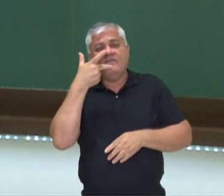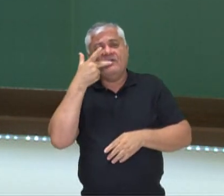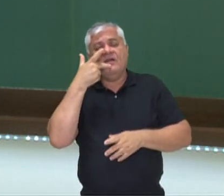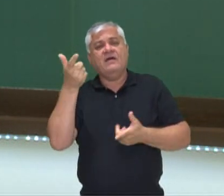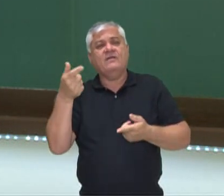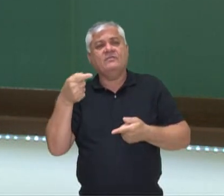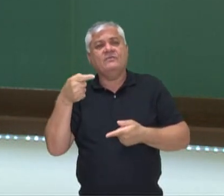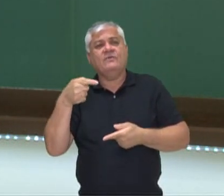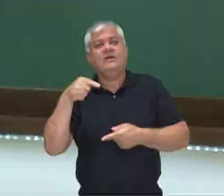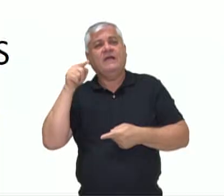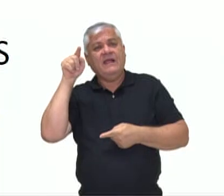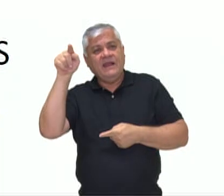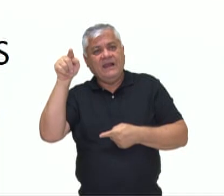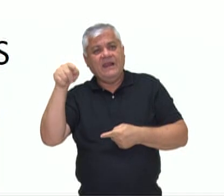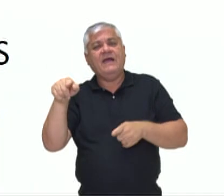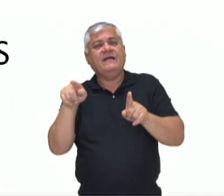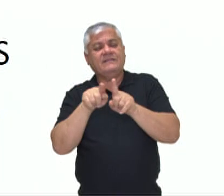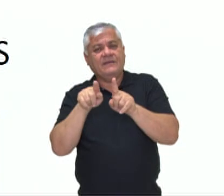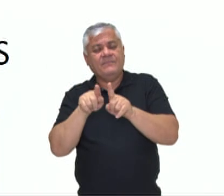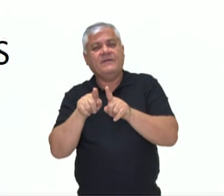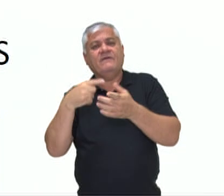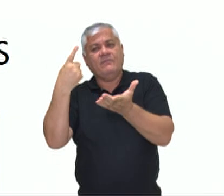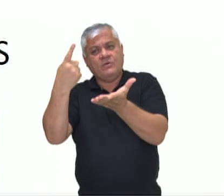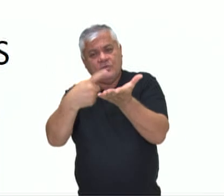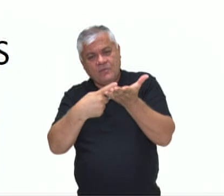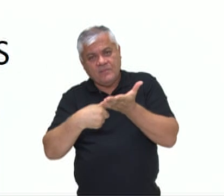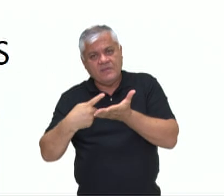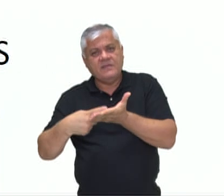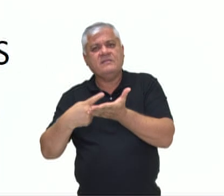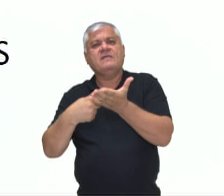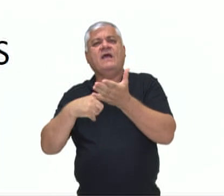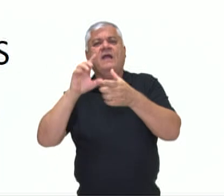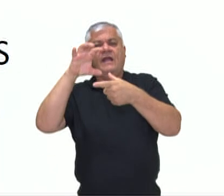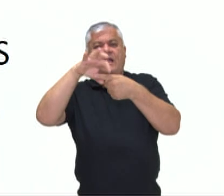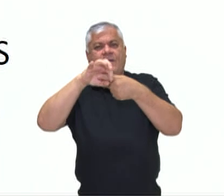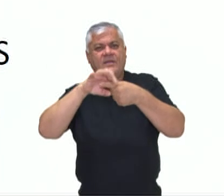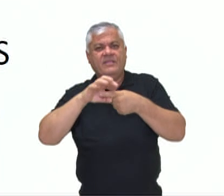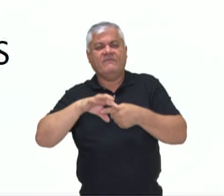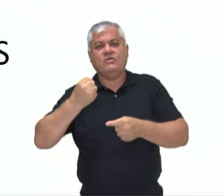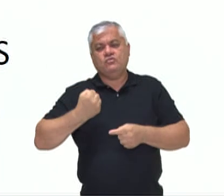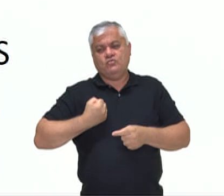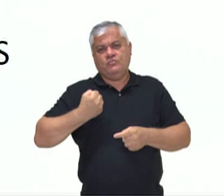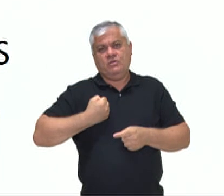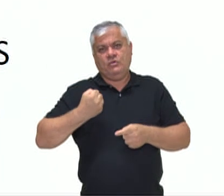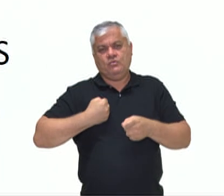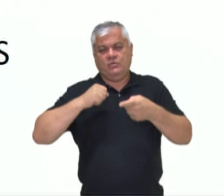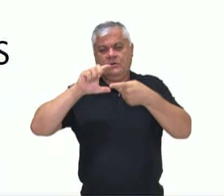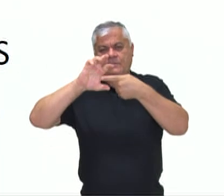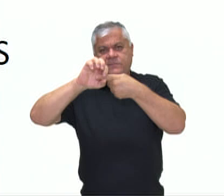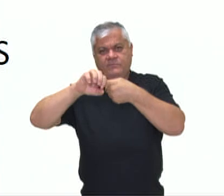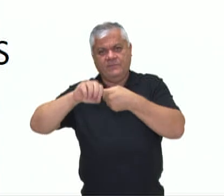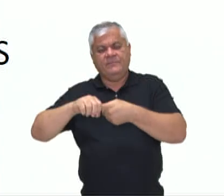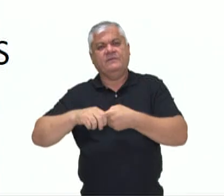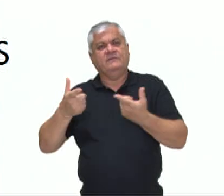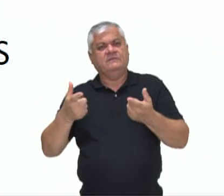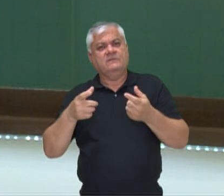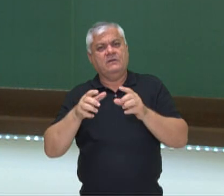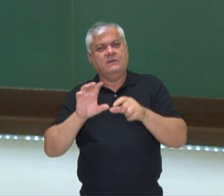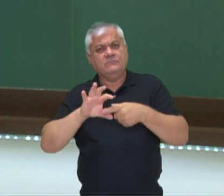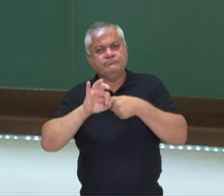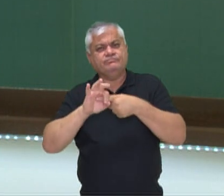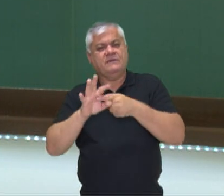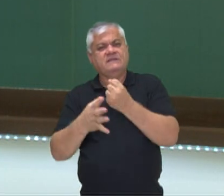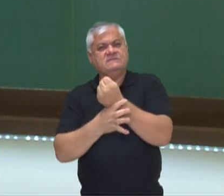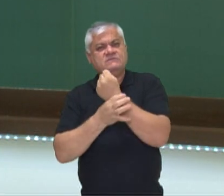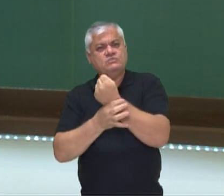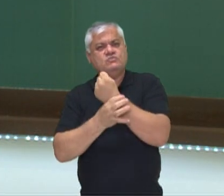ter lockers with combinations. Ele está falando que os cadeados vão ter combinações que funcionem, para não acontecer